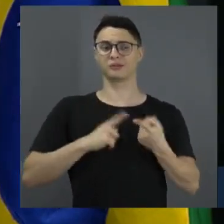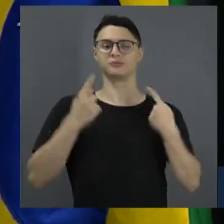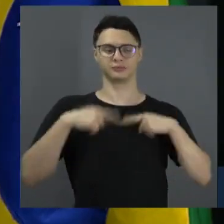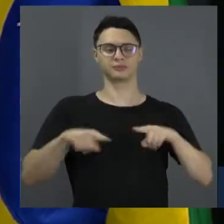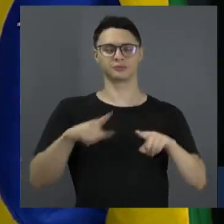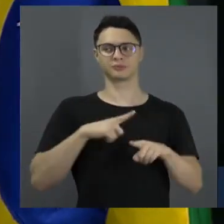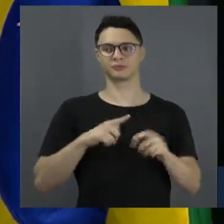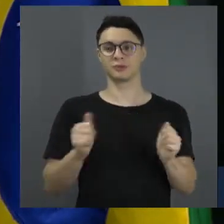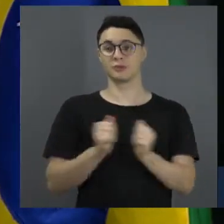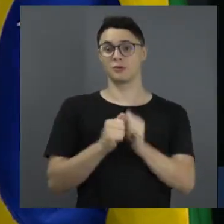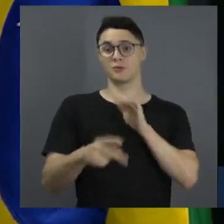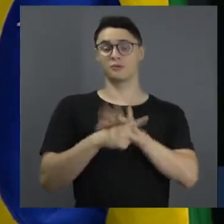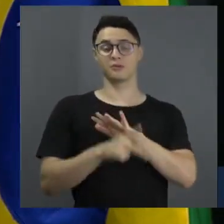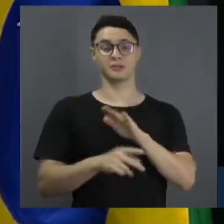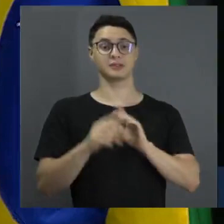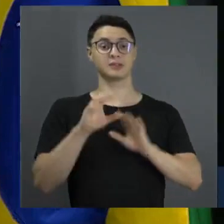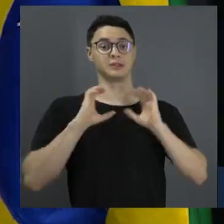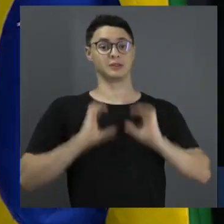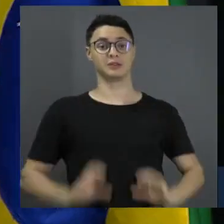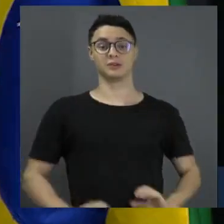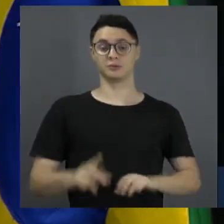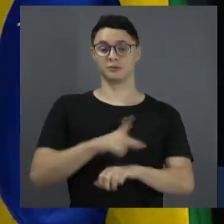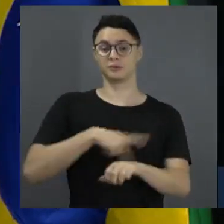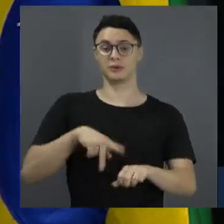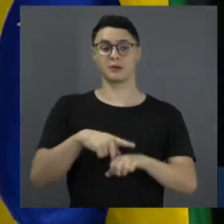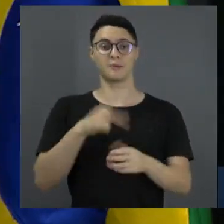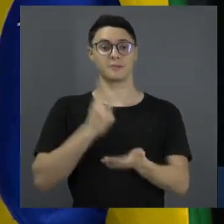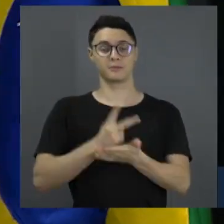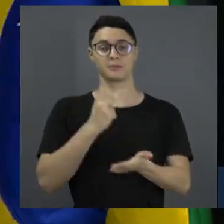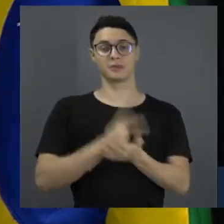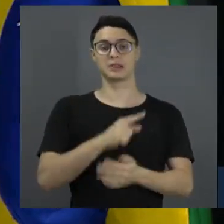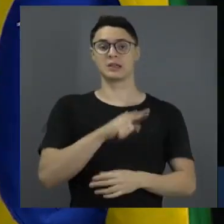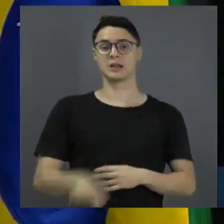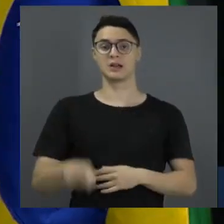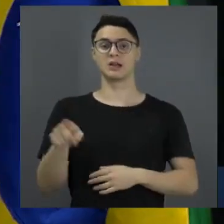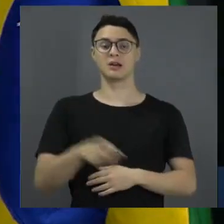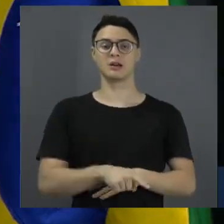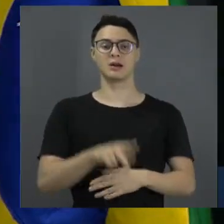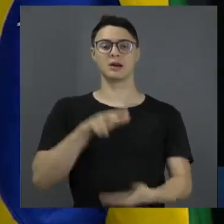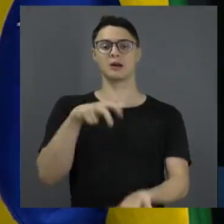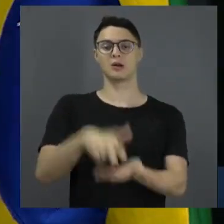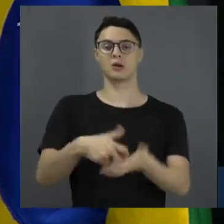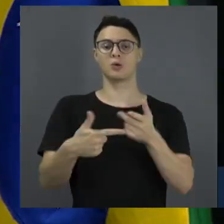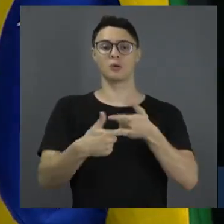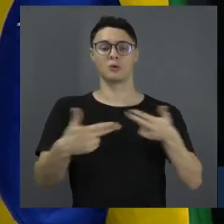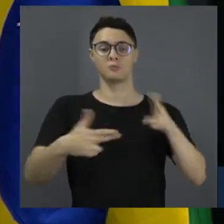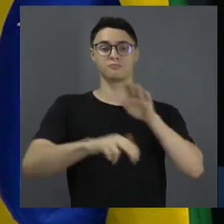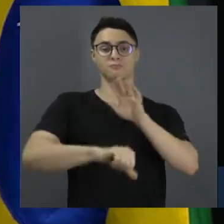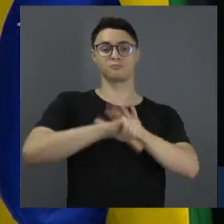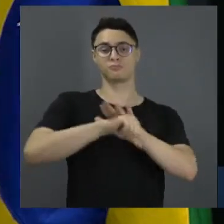conservadores deste país é o mesmo que está revogando ações penais de criminosos